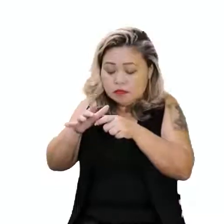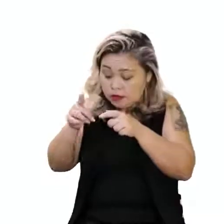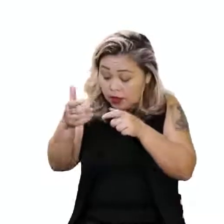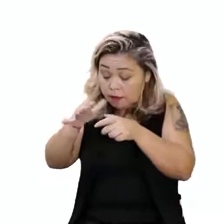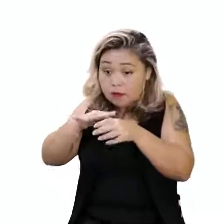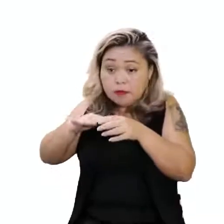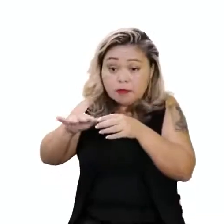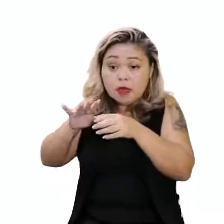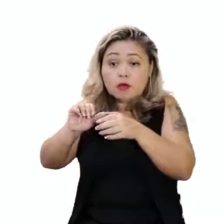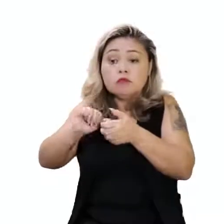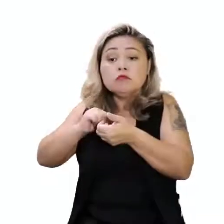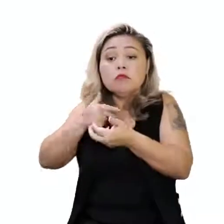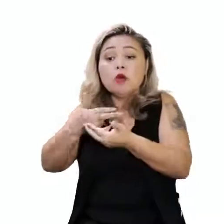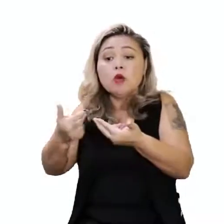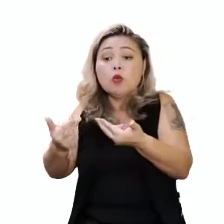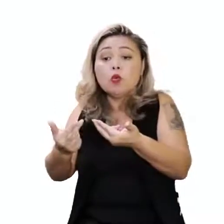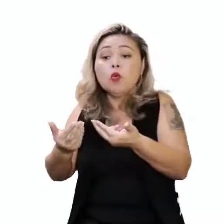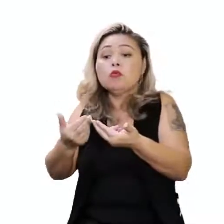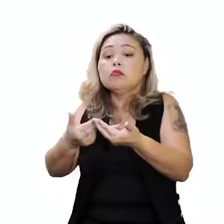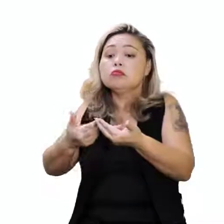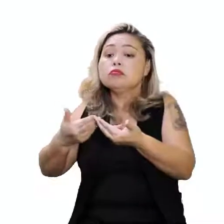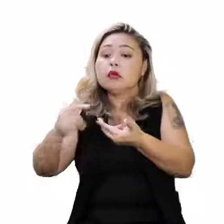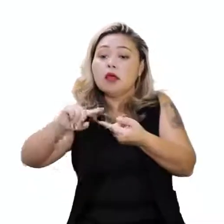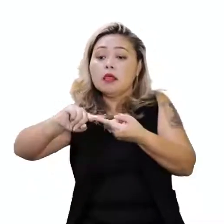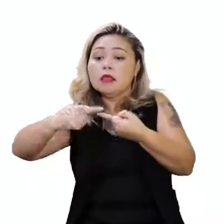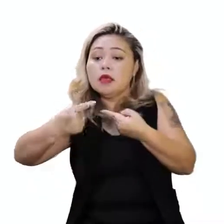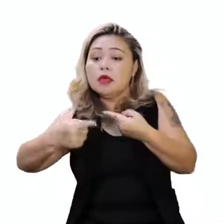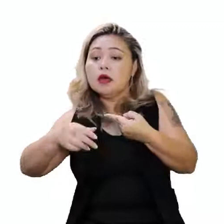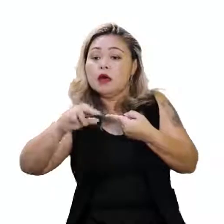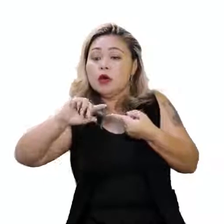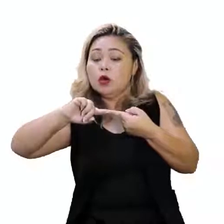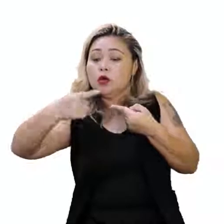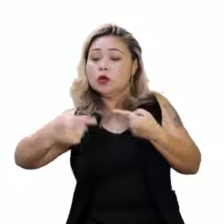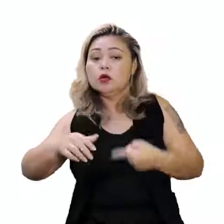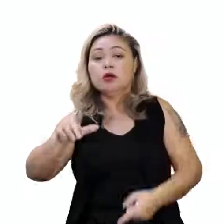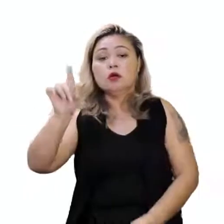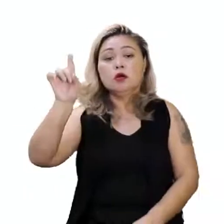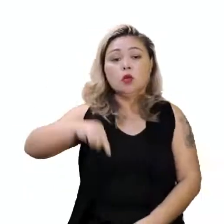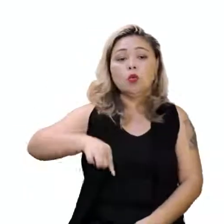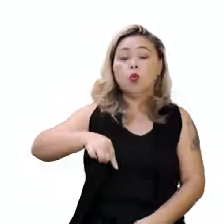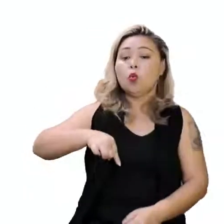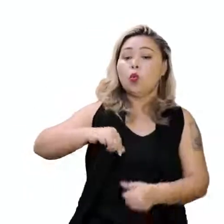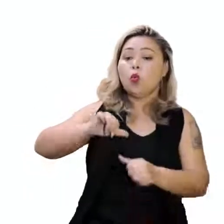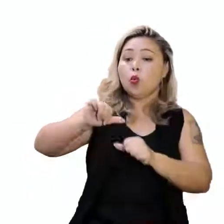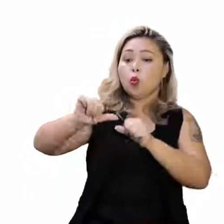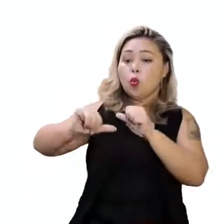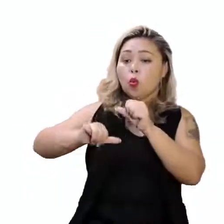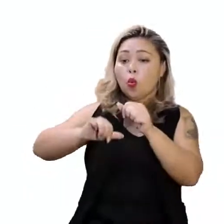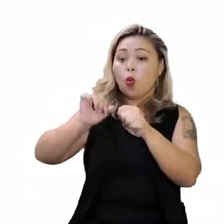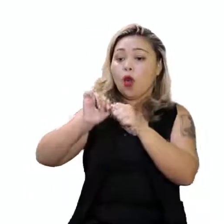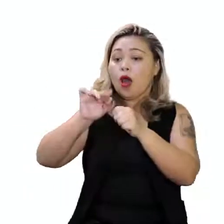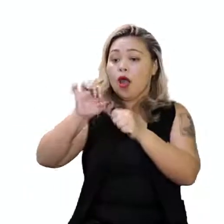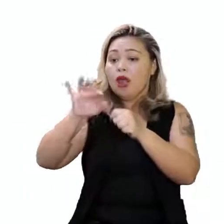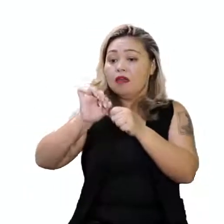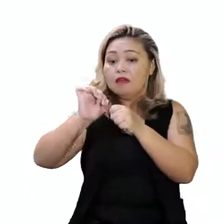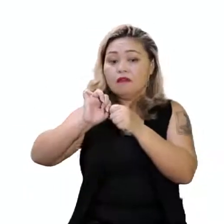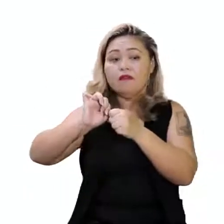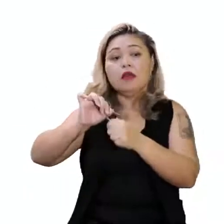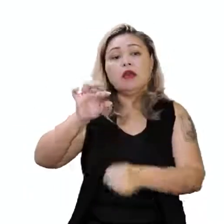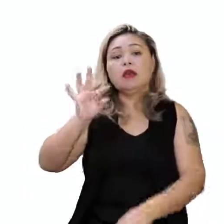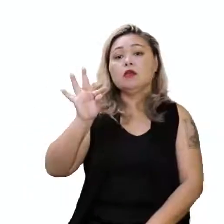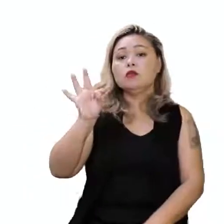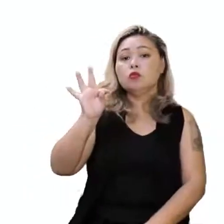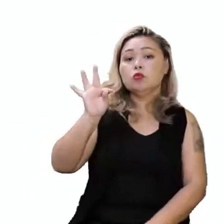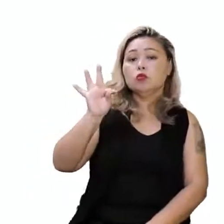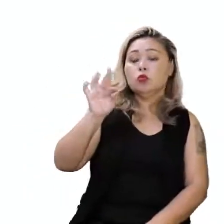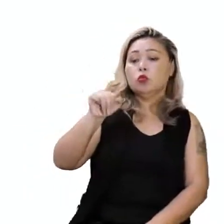ser pequena, mecanismos como a deriva genética ou chamado efeito fundador são mais importantes,